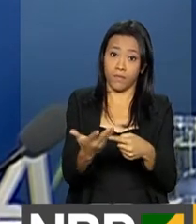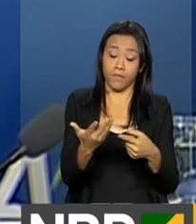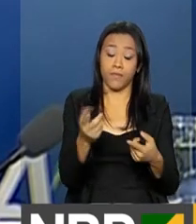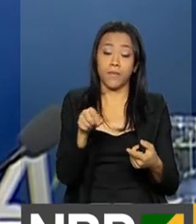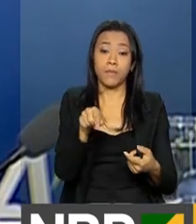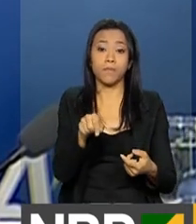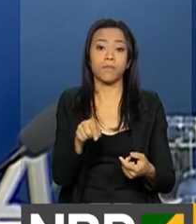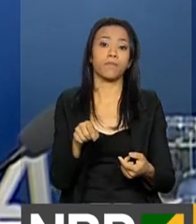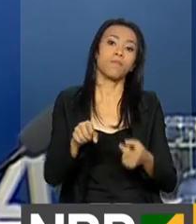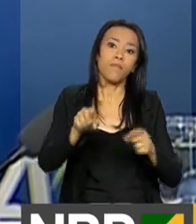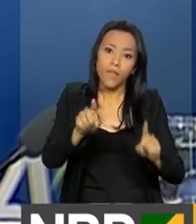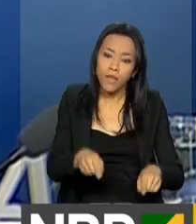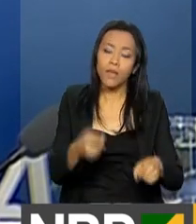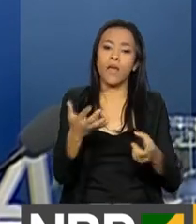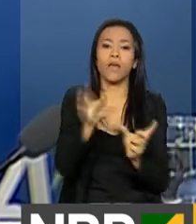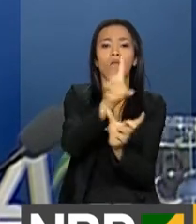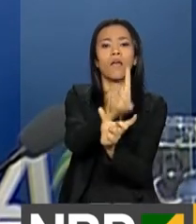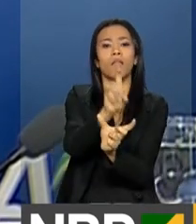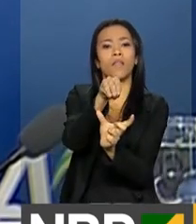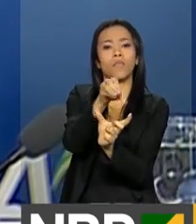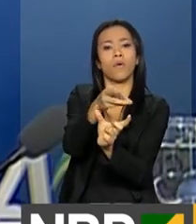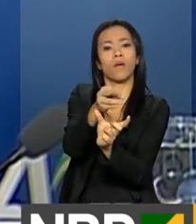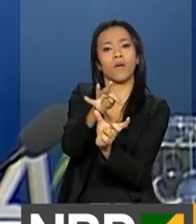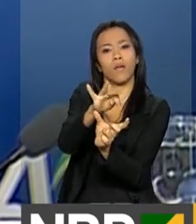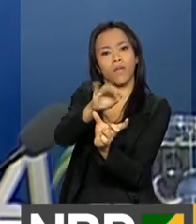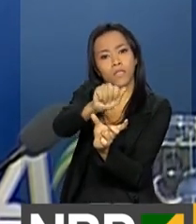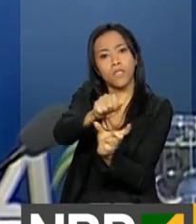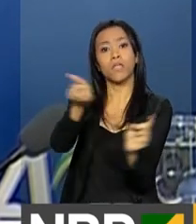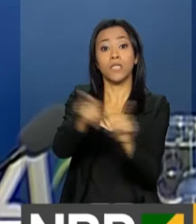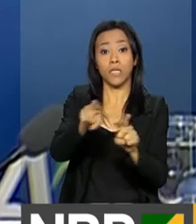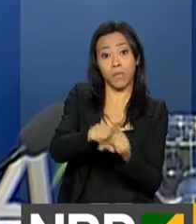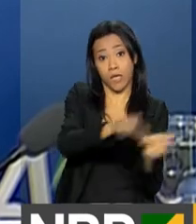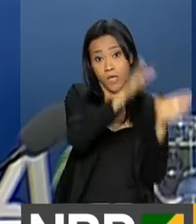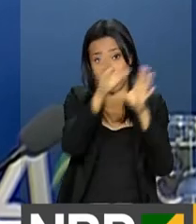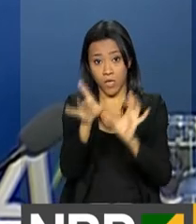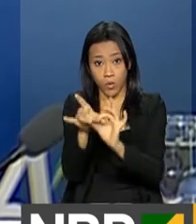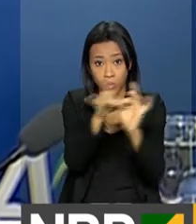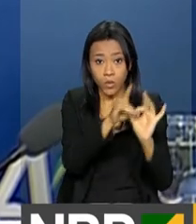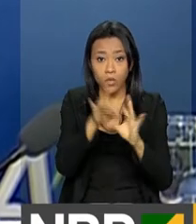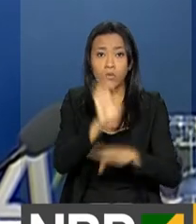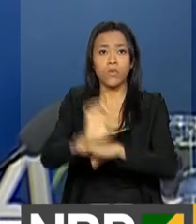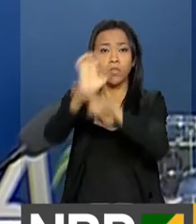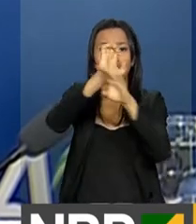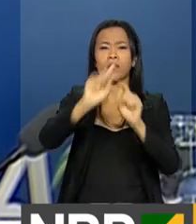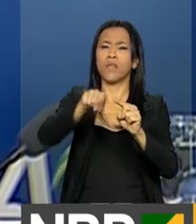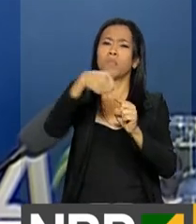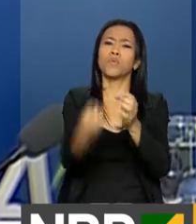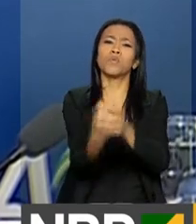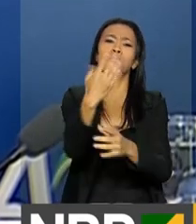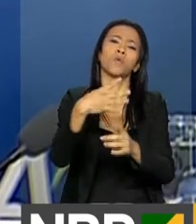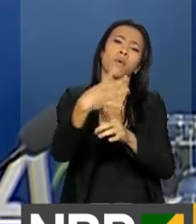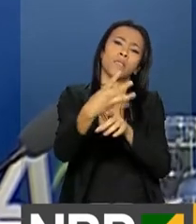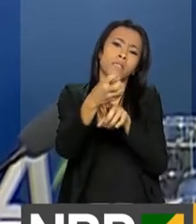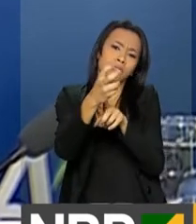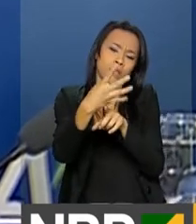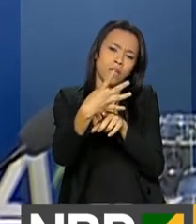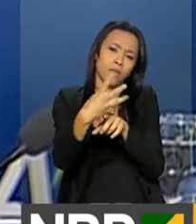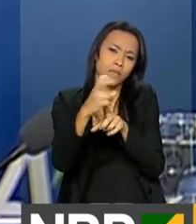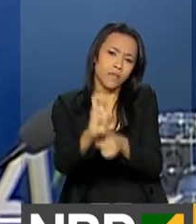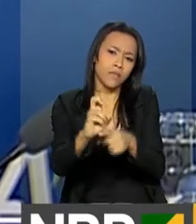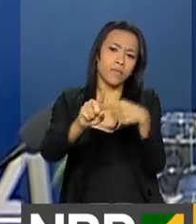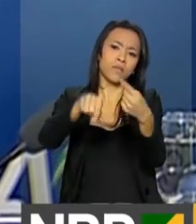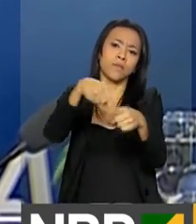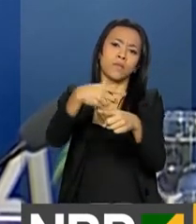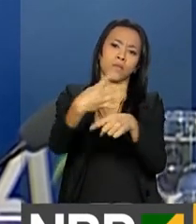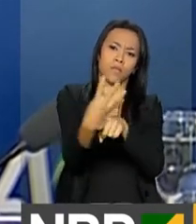natureza democrática e federativa, não é? Daí vem 45, 46, Constituição de 18 de